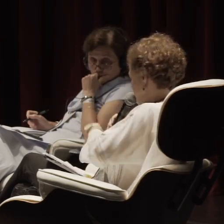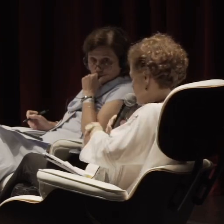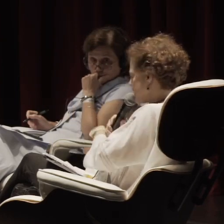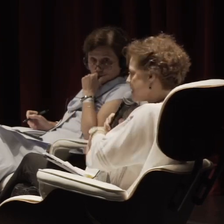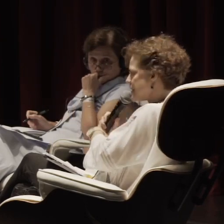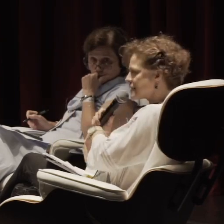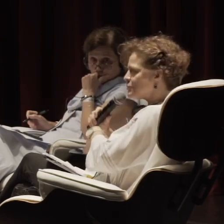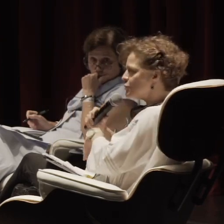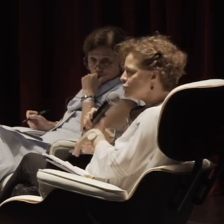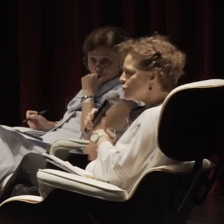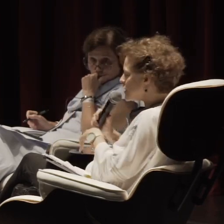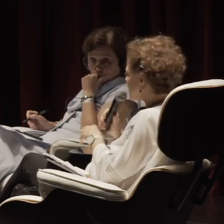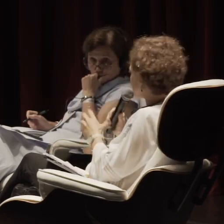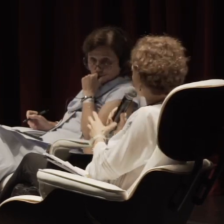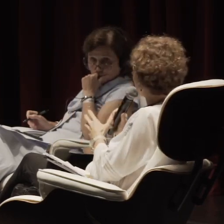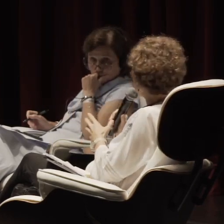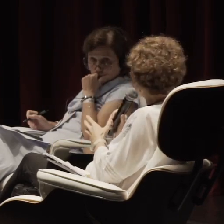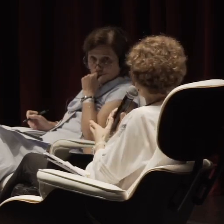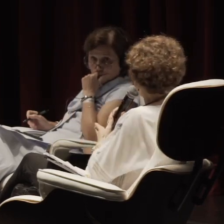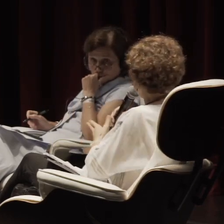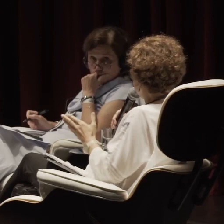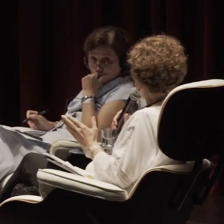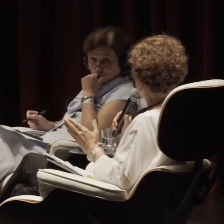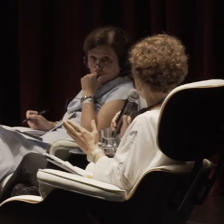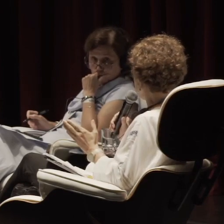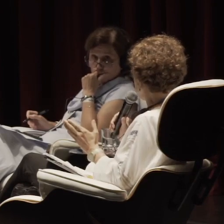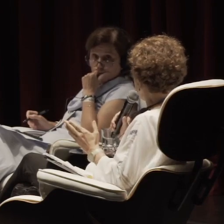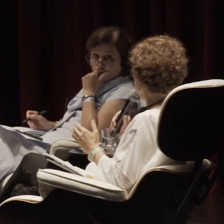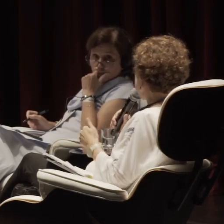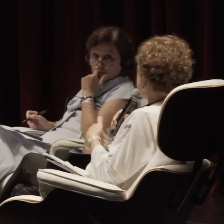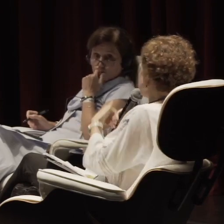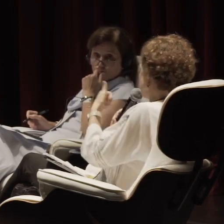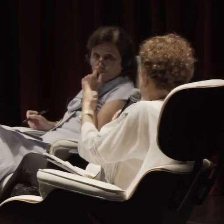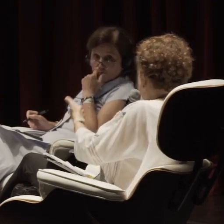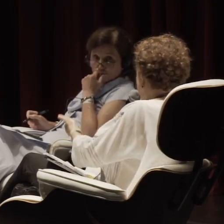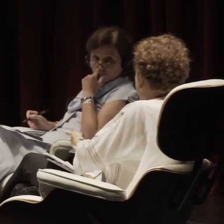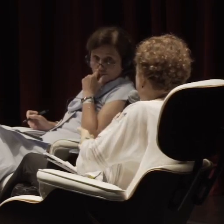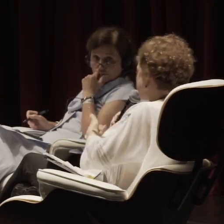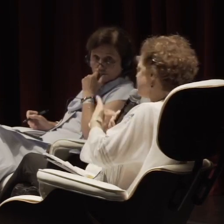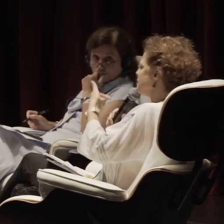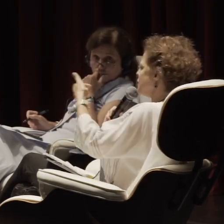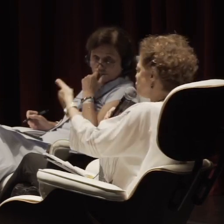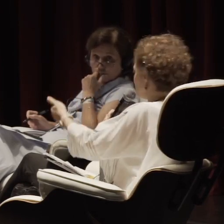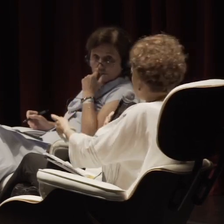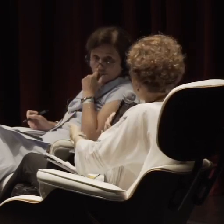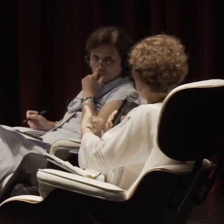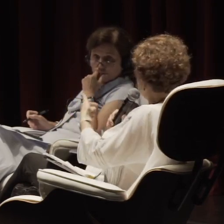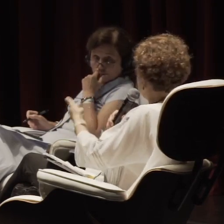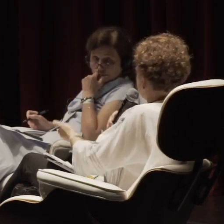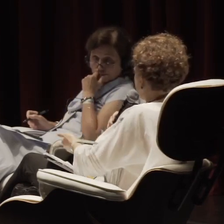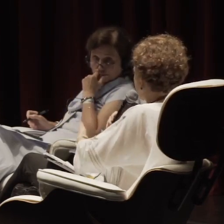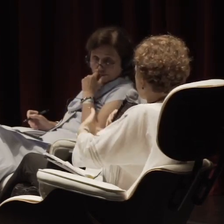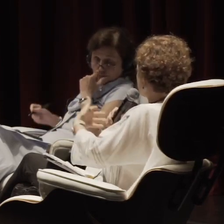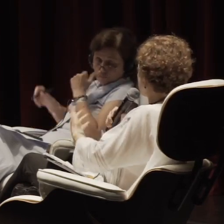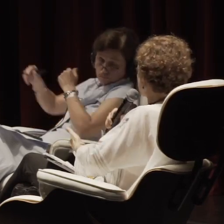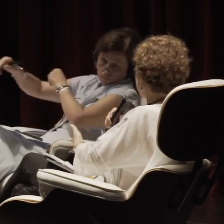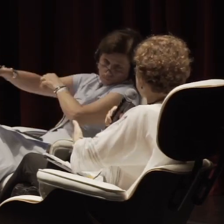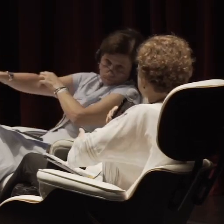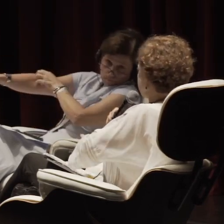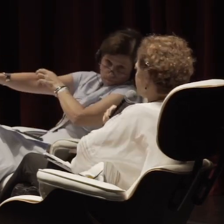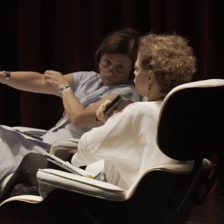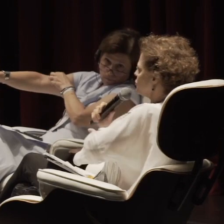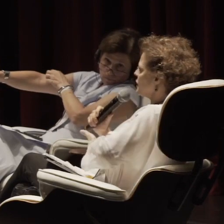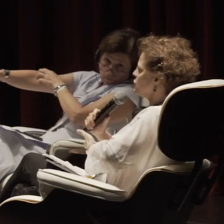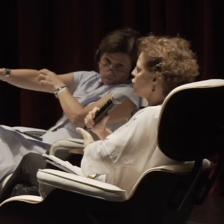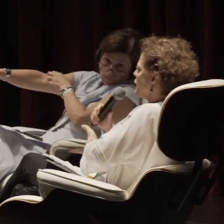âmbito interno. Não sabe que tem uma revolução na sua barriga porque tem fome, que pode se acalmar, a mãe vai vir, etc.